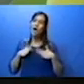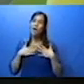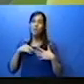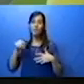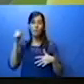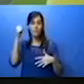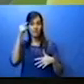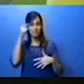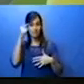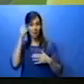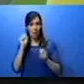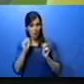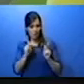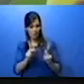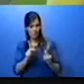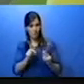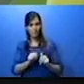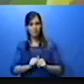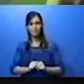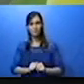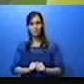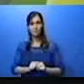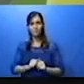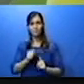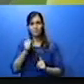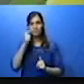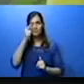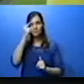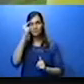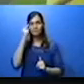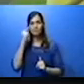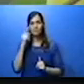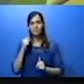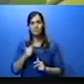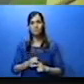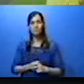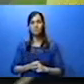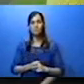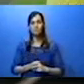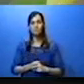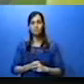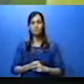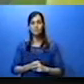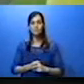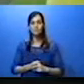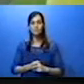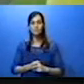vocês pensarem. O maior objetivo da matemática é ensinar vocês a pensarem.